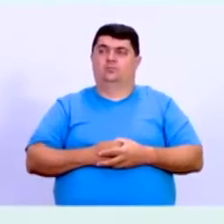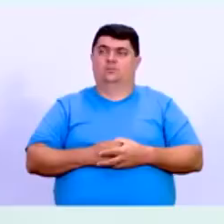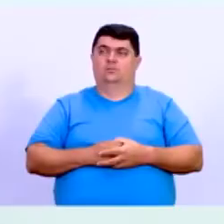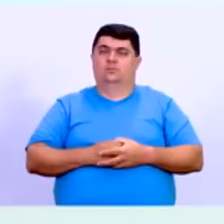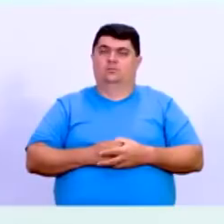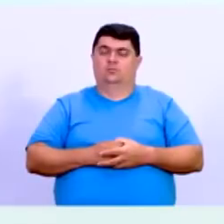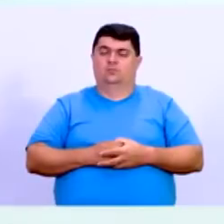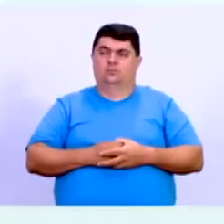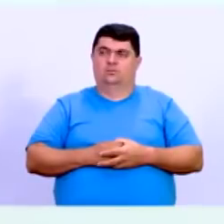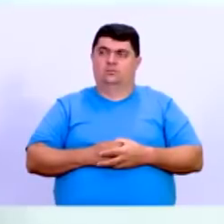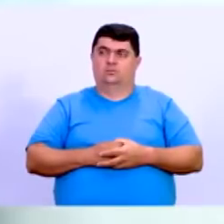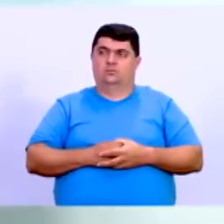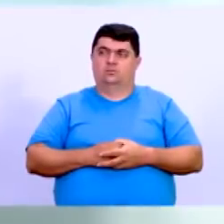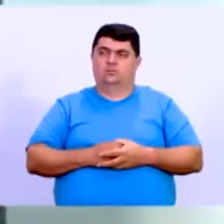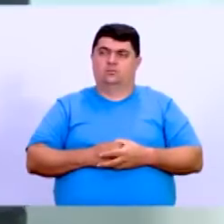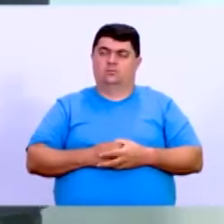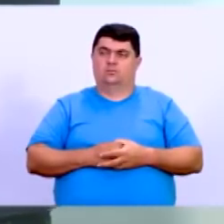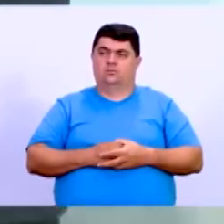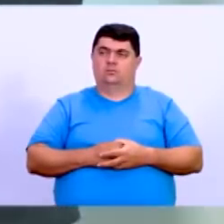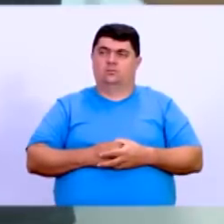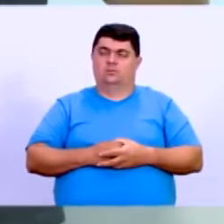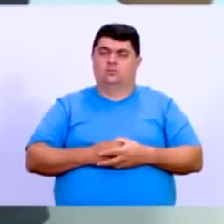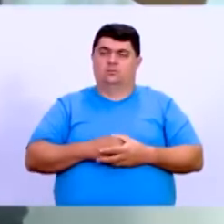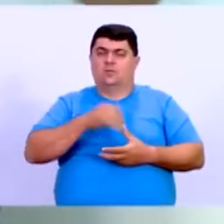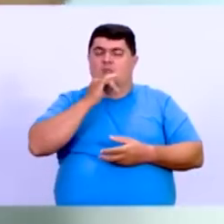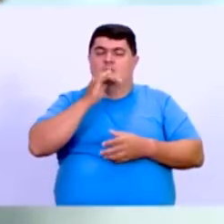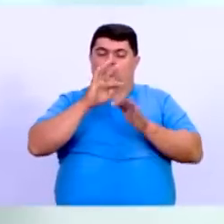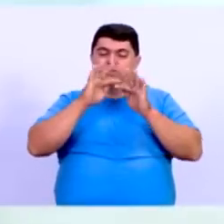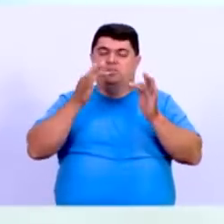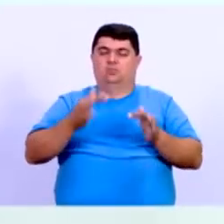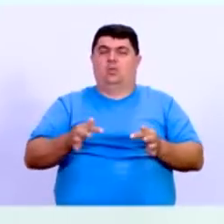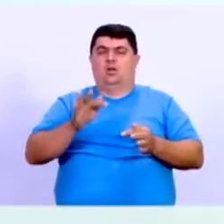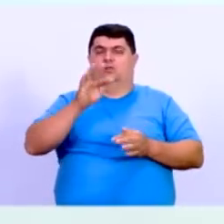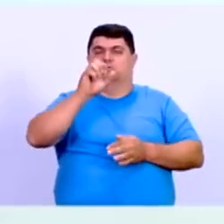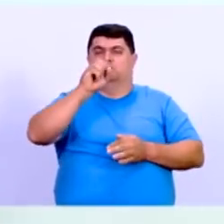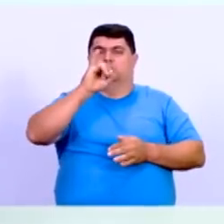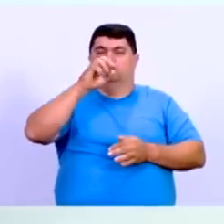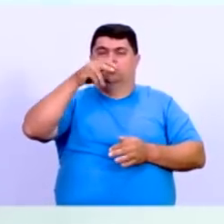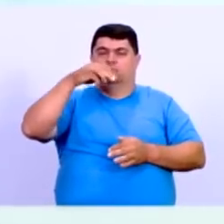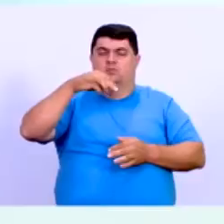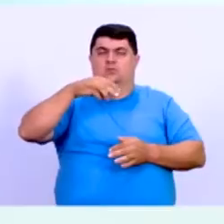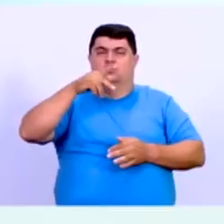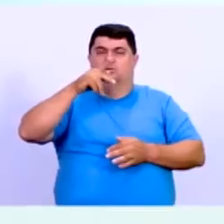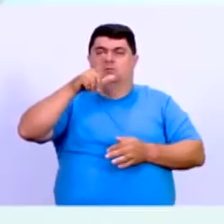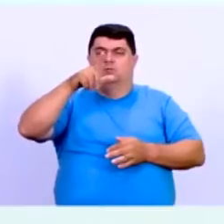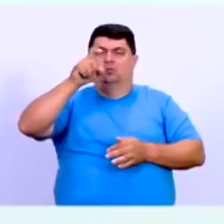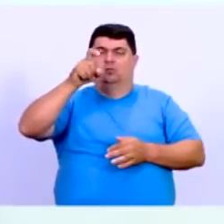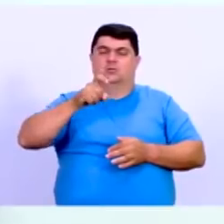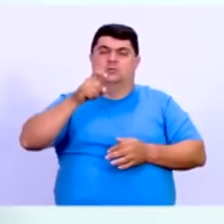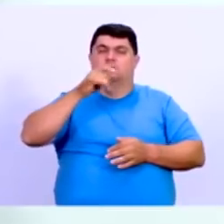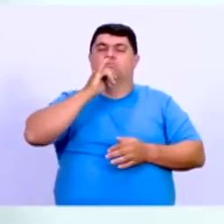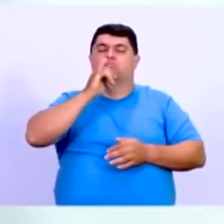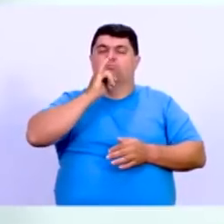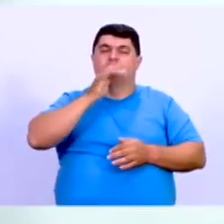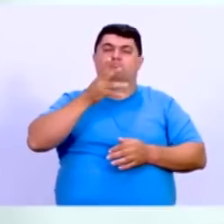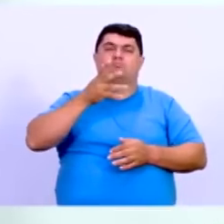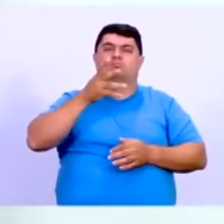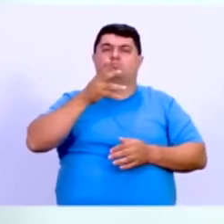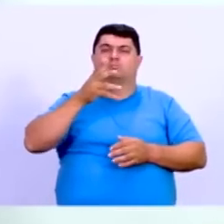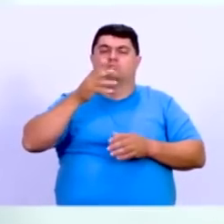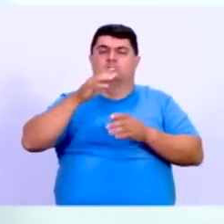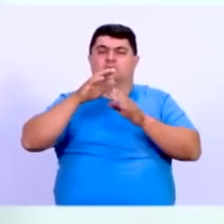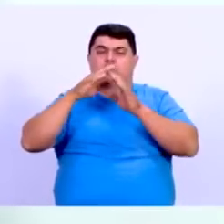só. Simplex, eu coloquei duas máquinas aqui, olha só. Duas máquinas precisam se comunicar. Vamos supor que essa máquina